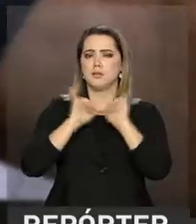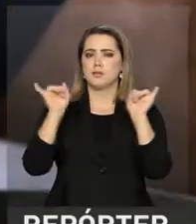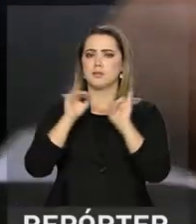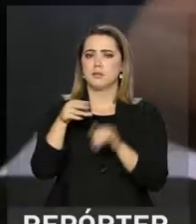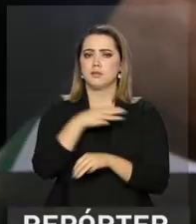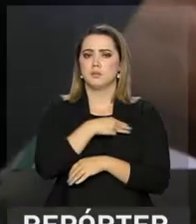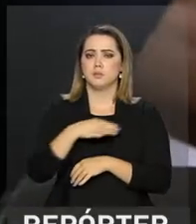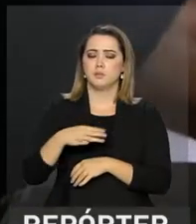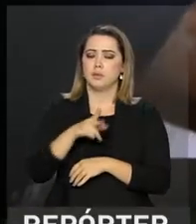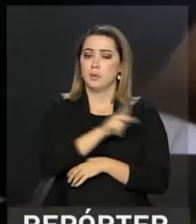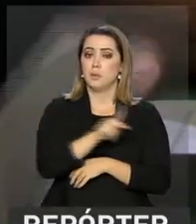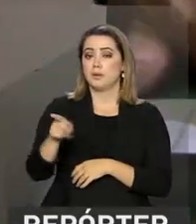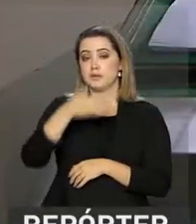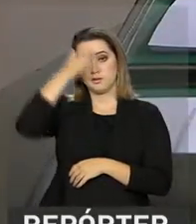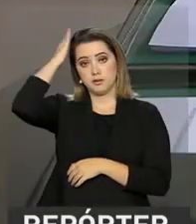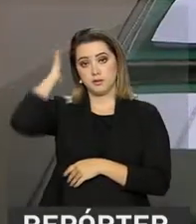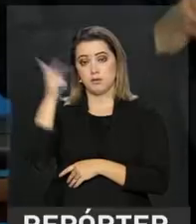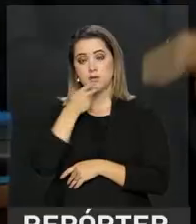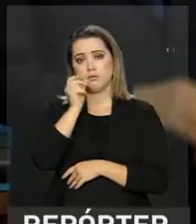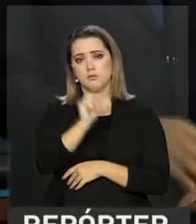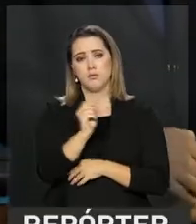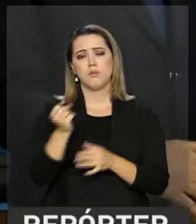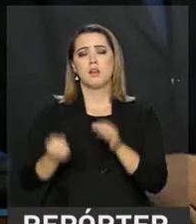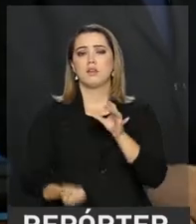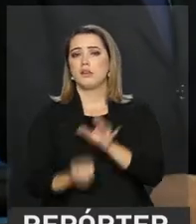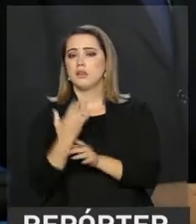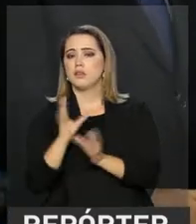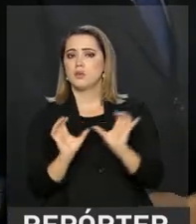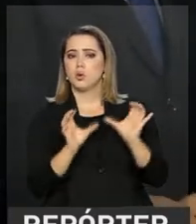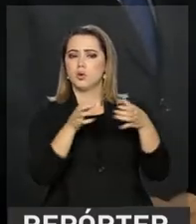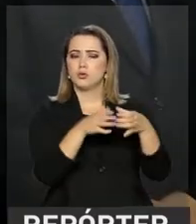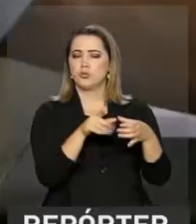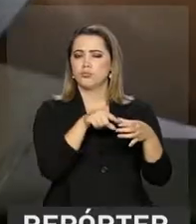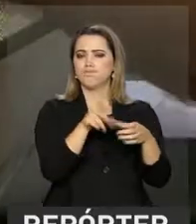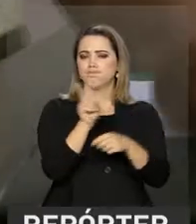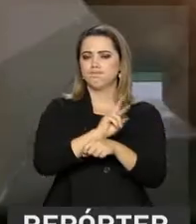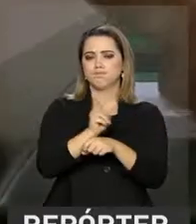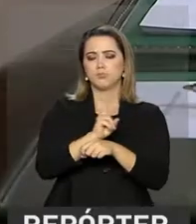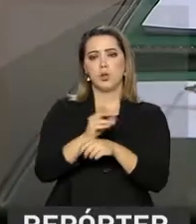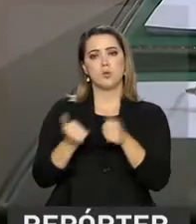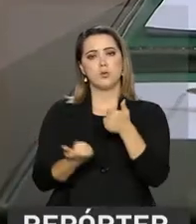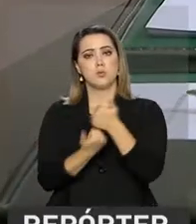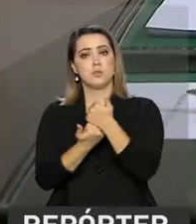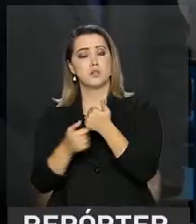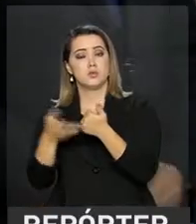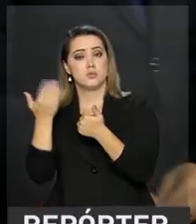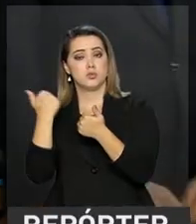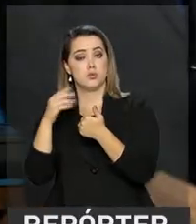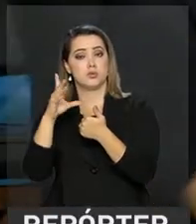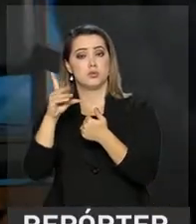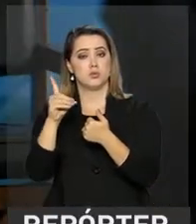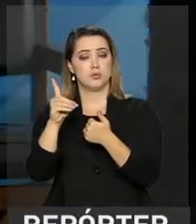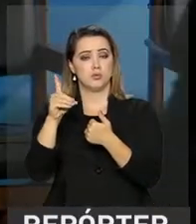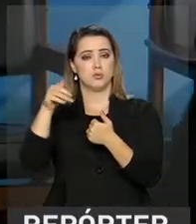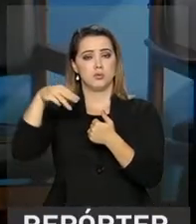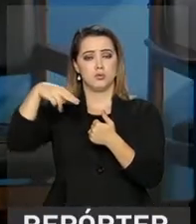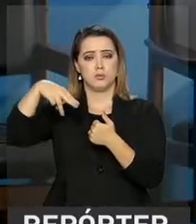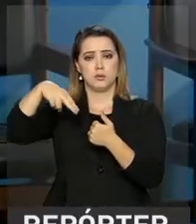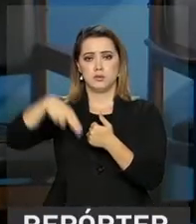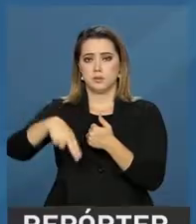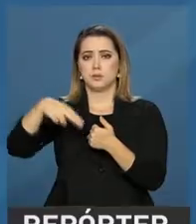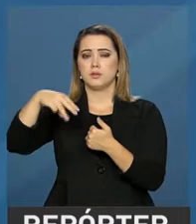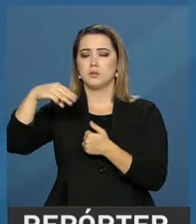michel temer conta com a criação da agência nacional de mineração que vai substituir o departamento nacional de produção